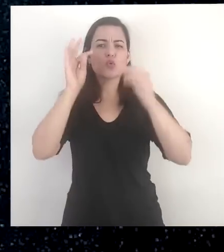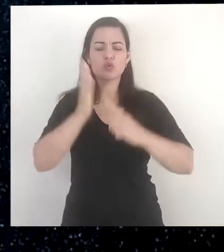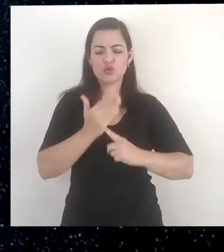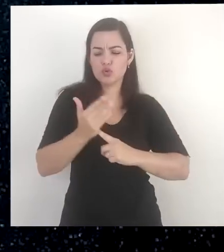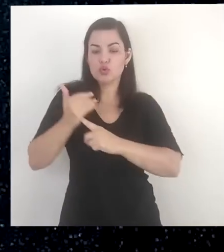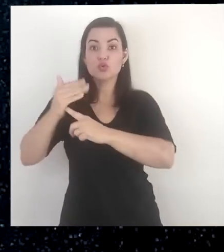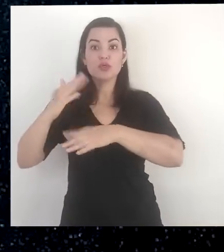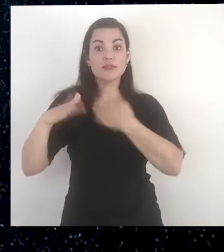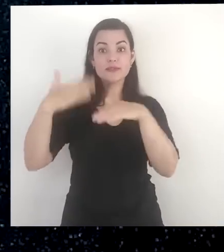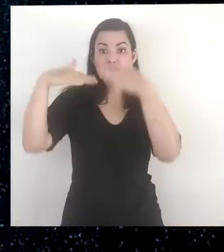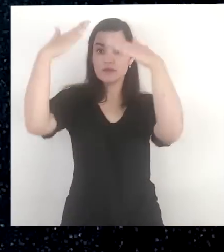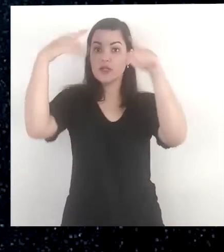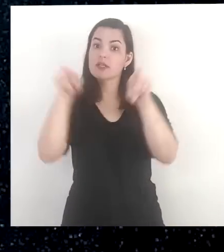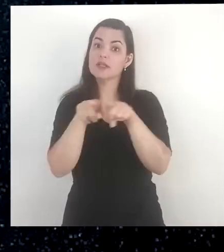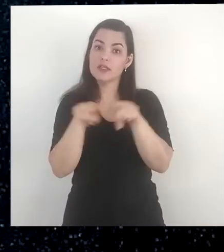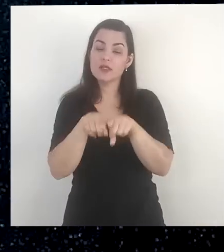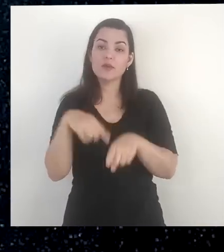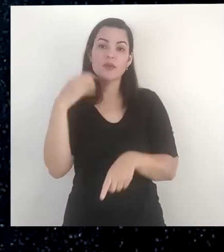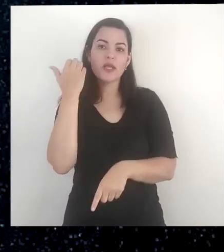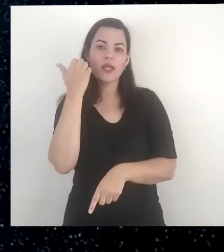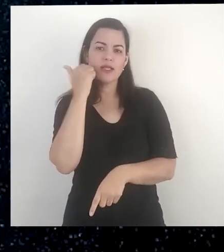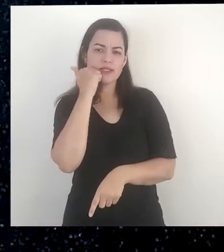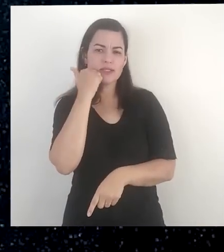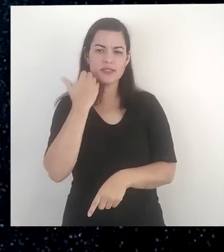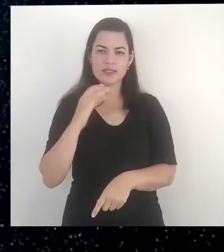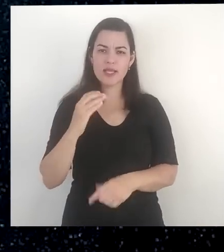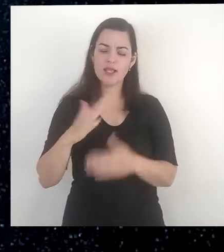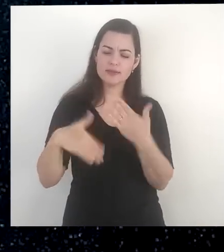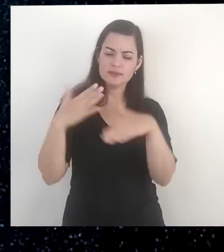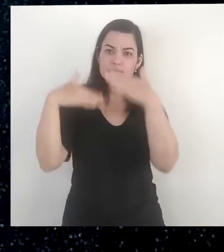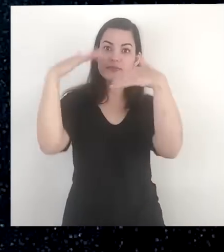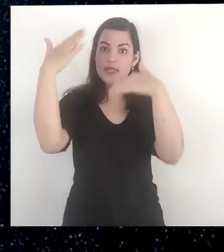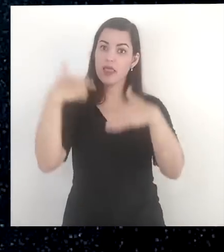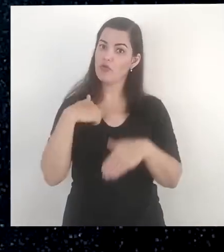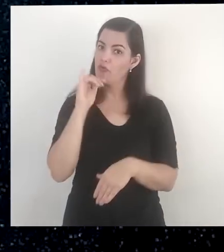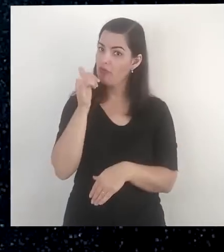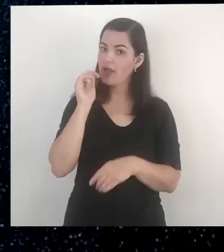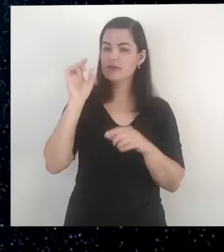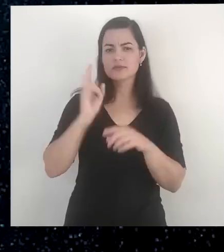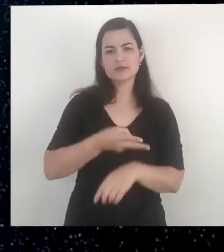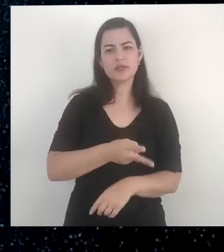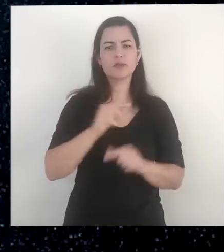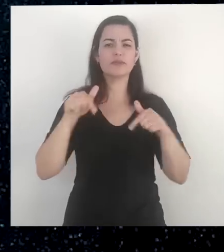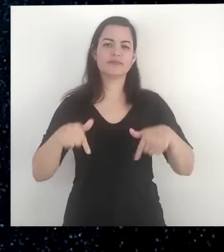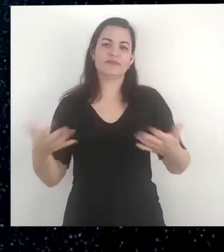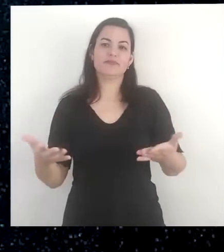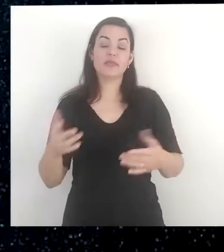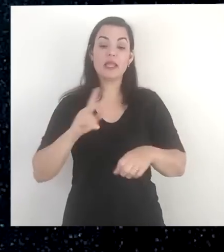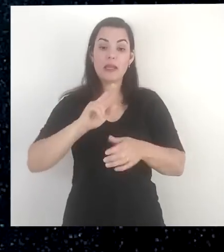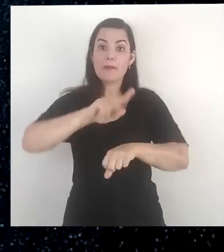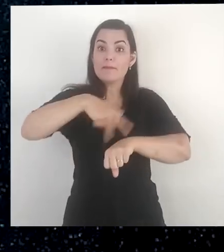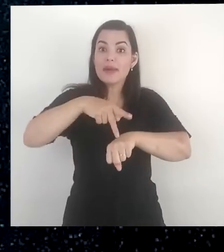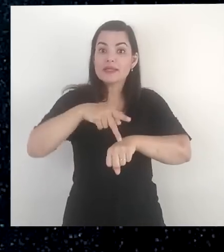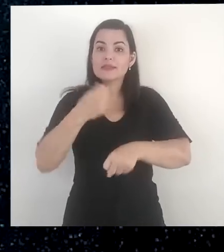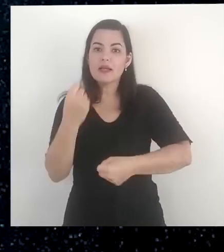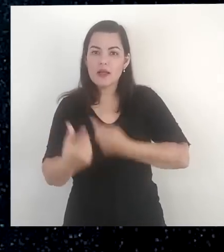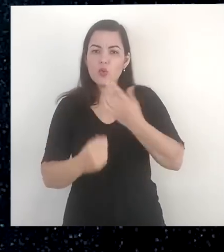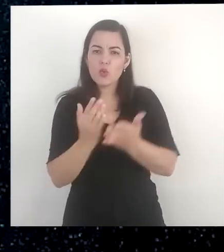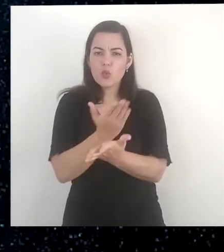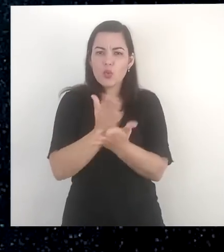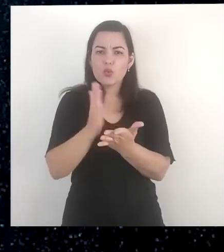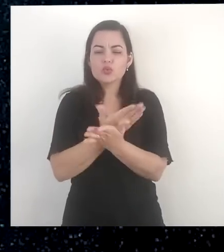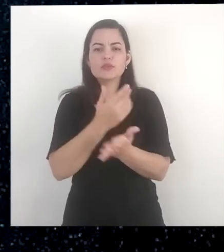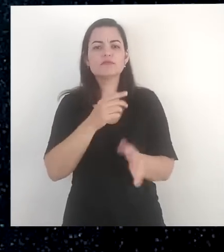tecnológico e desenvolvimento das ciências, que eu tenho te contado um pouquinho por aqui, alguns países destinaram